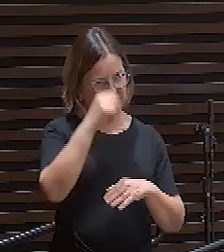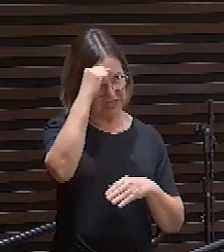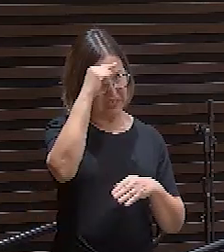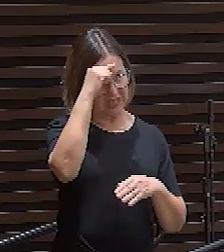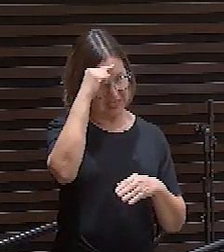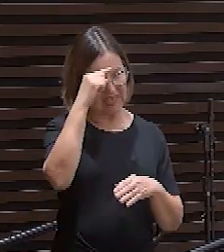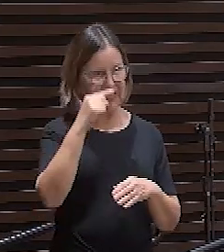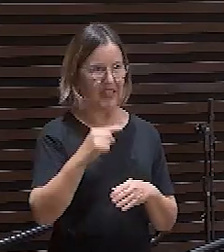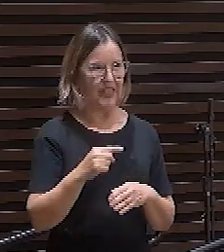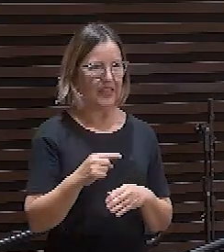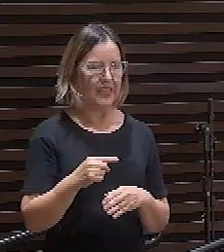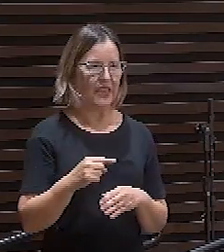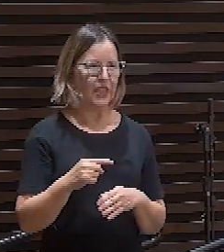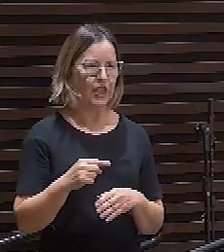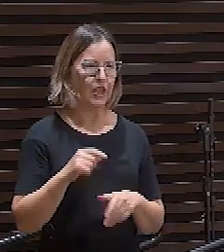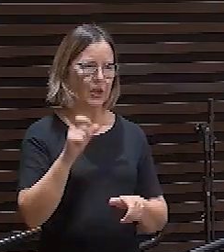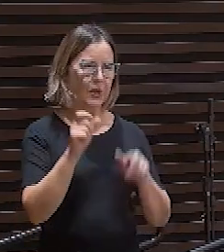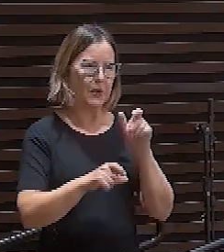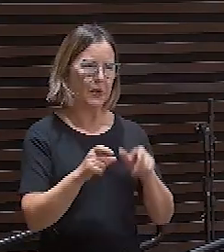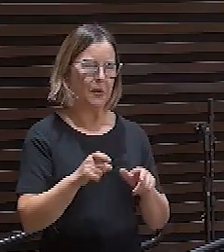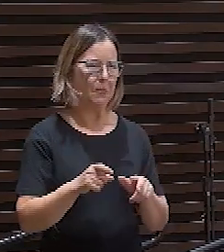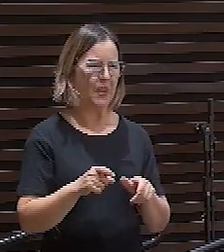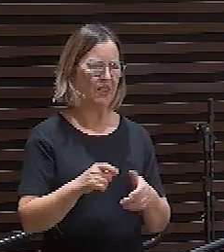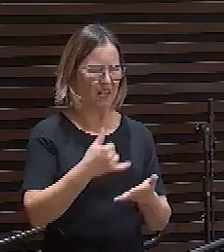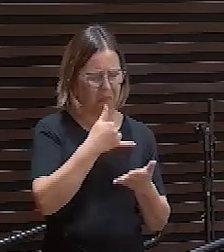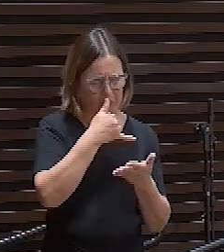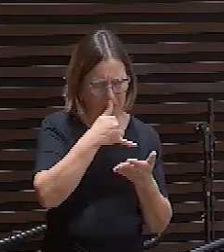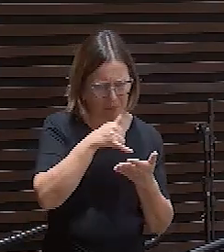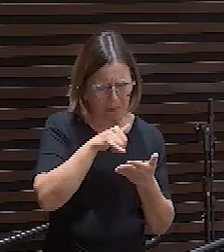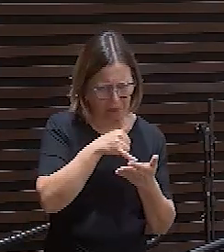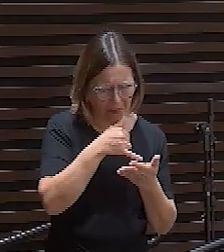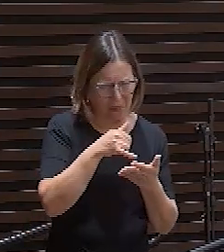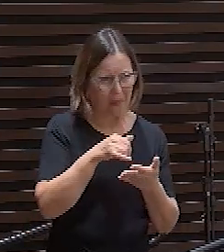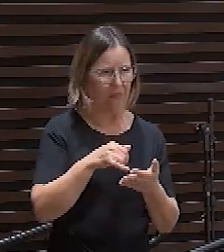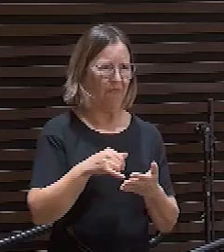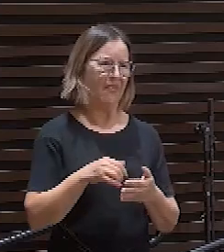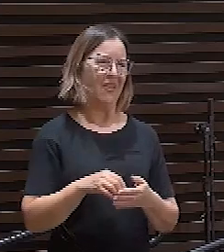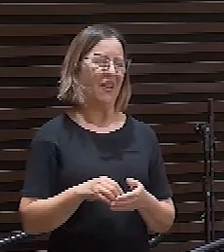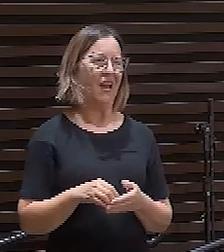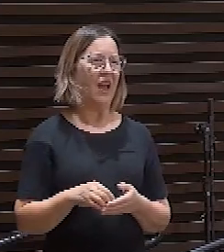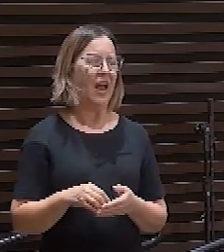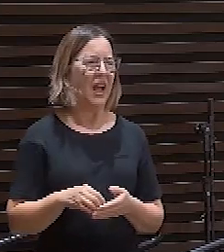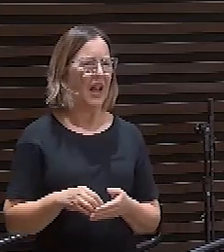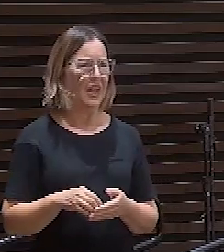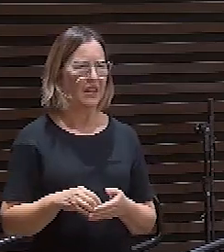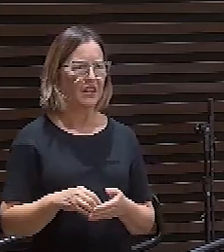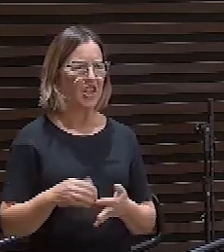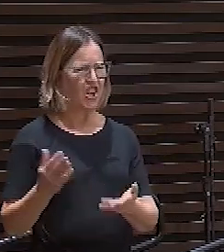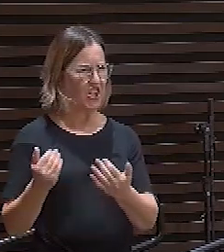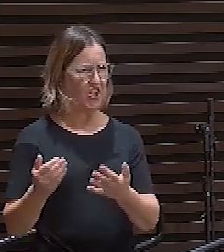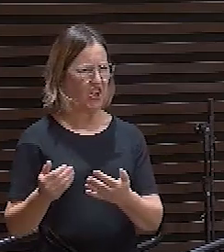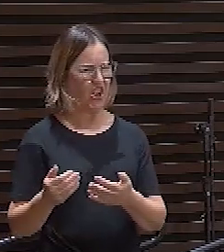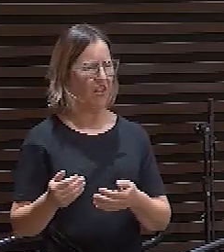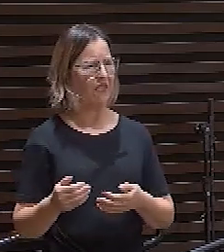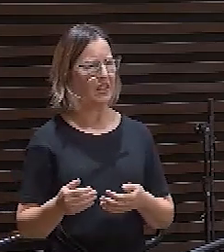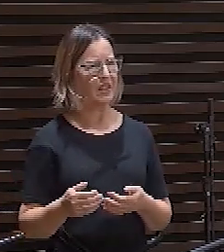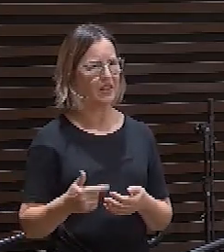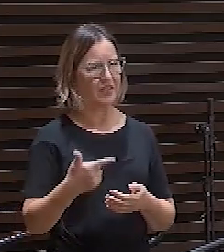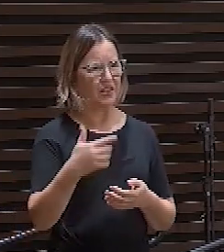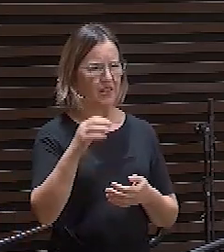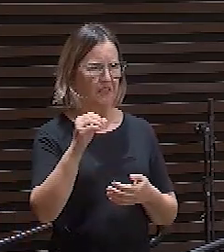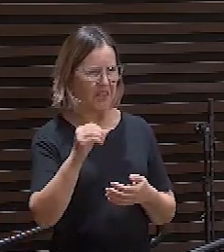pregando o evangelho. Moços de 20, 30, 40 anos, né, Maurício? 40 anos que estão